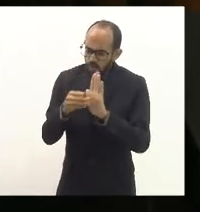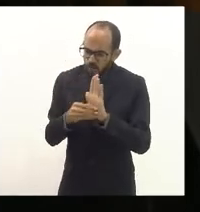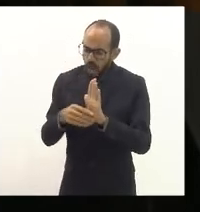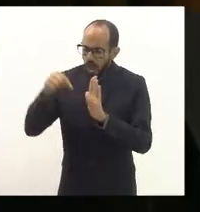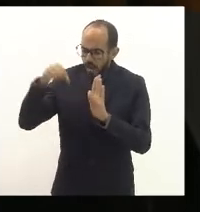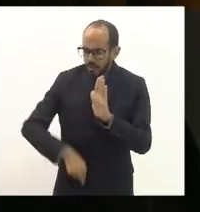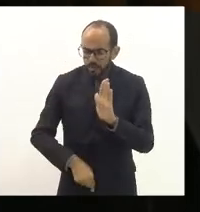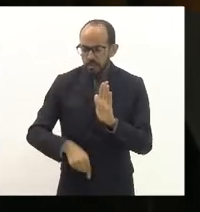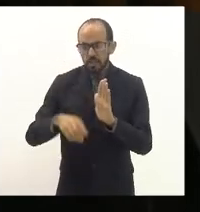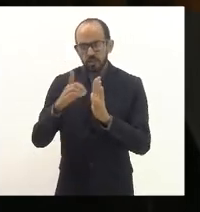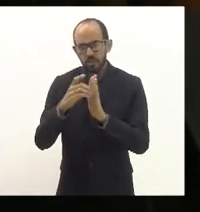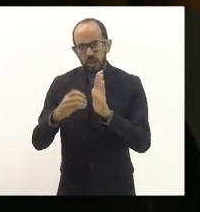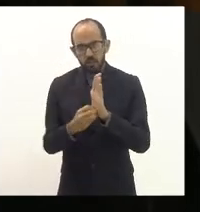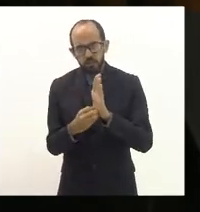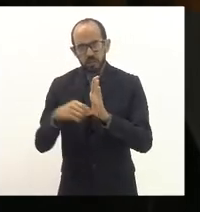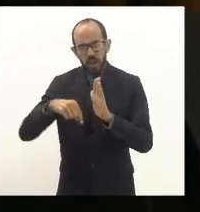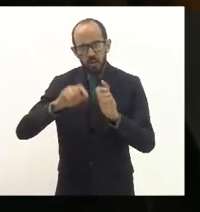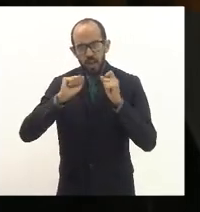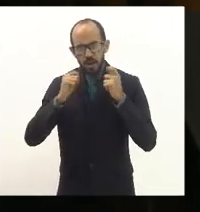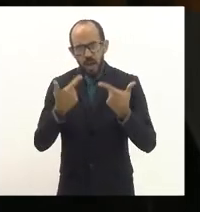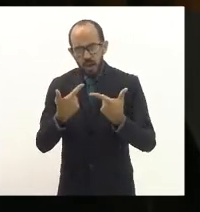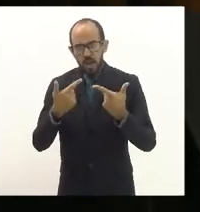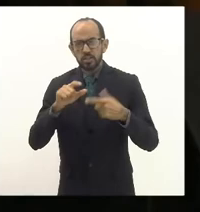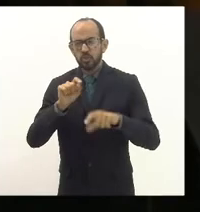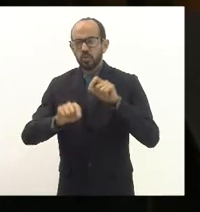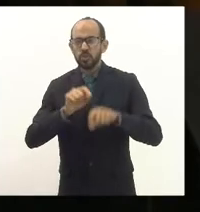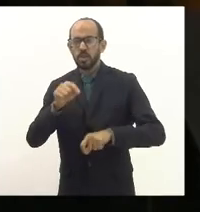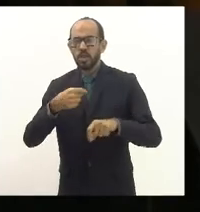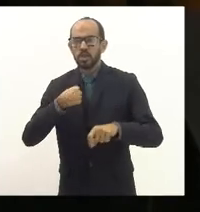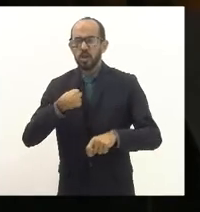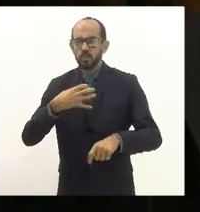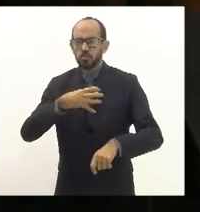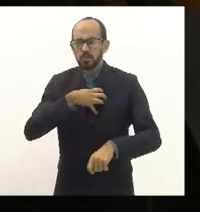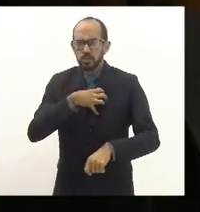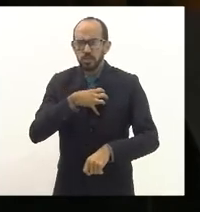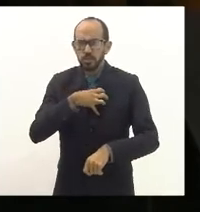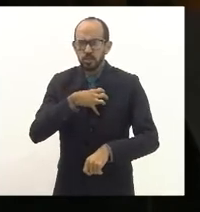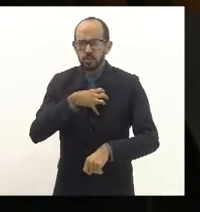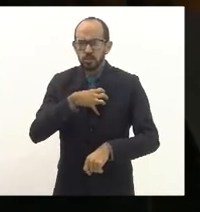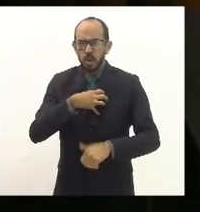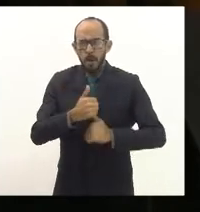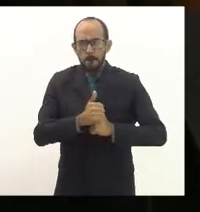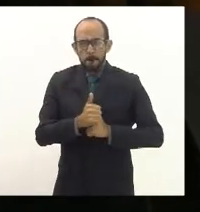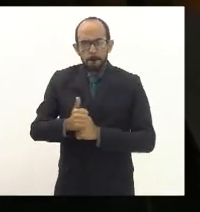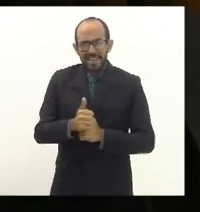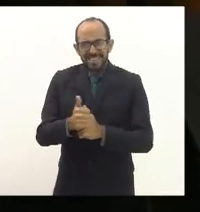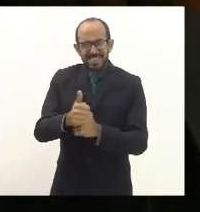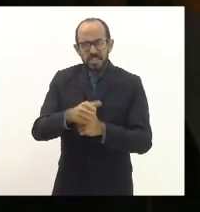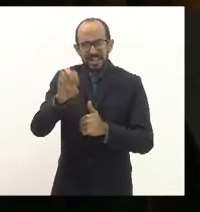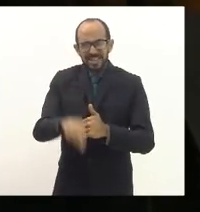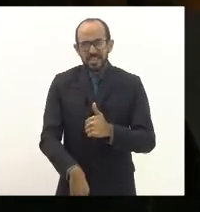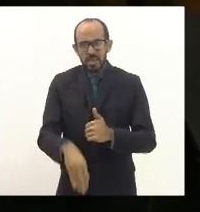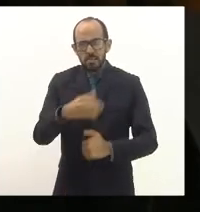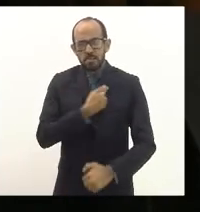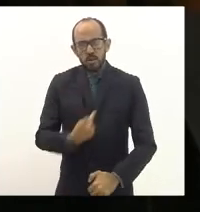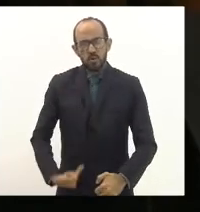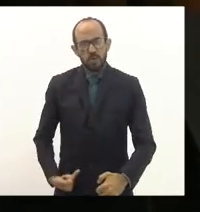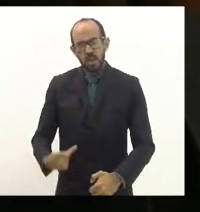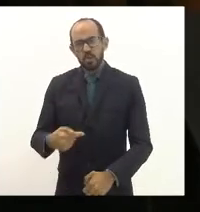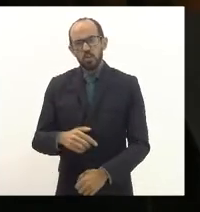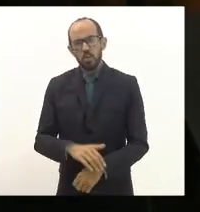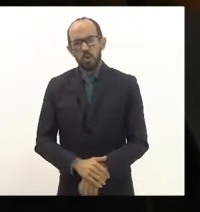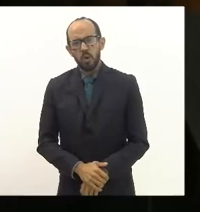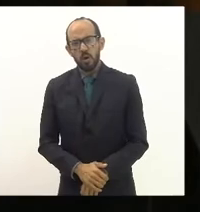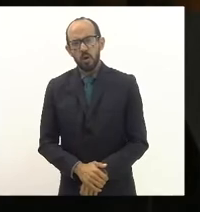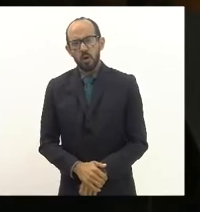dessa casa que eu tenho me sentido perseguida, sim, pelo governador, e